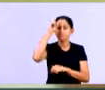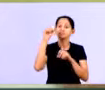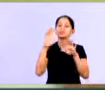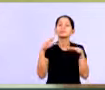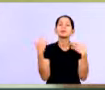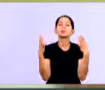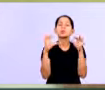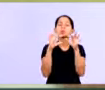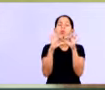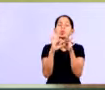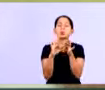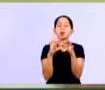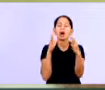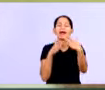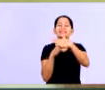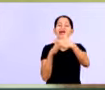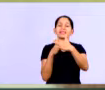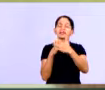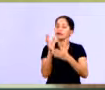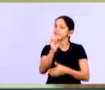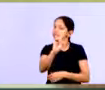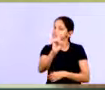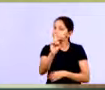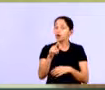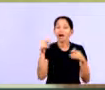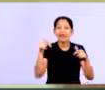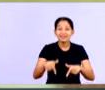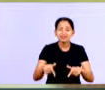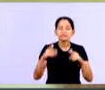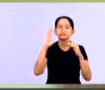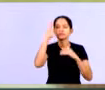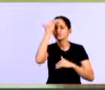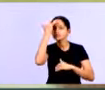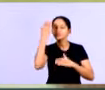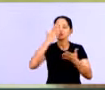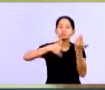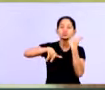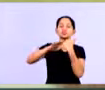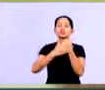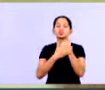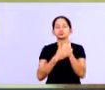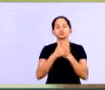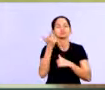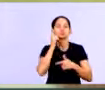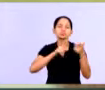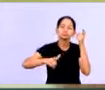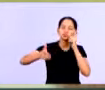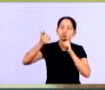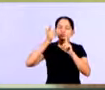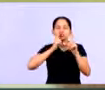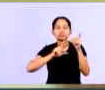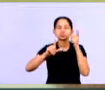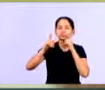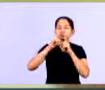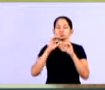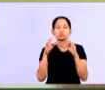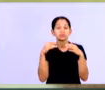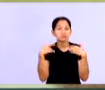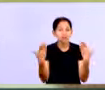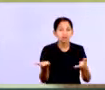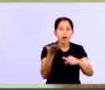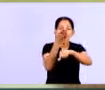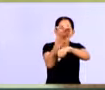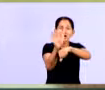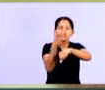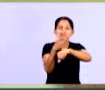só cumprir prazos, é entender. Nós estamos aqui tentando transmitir um conhecimento que a gente espera que seja útil para a vida toda de vocês. Então, as atividades são